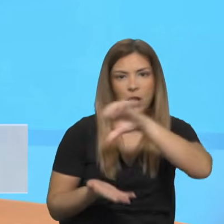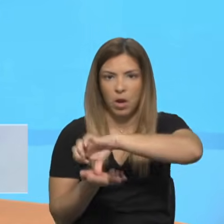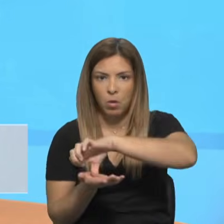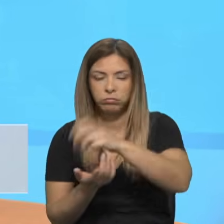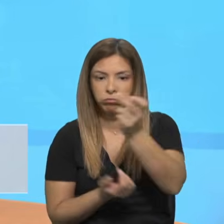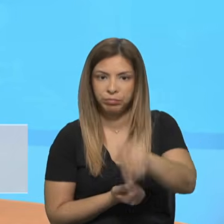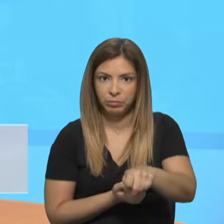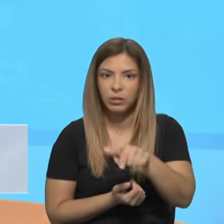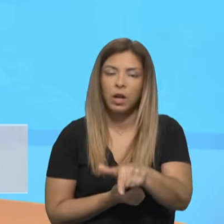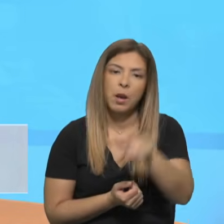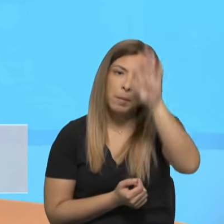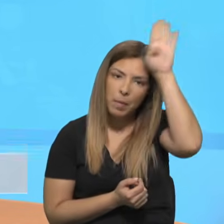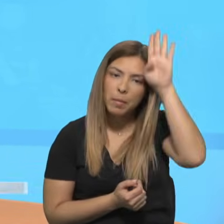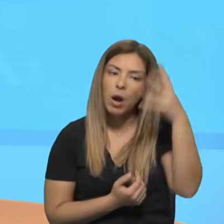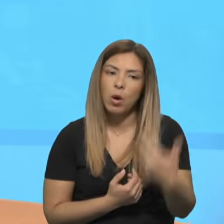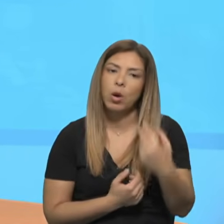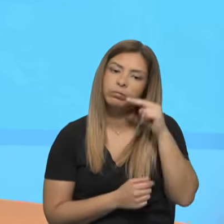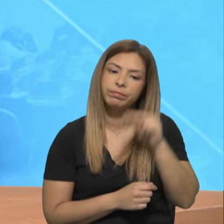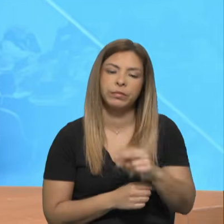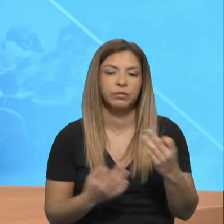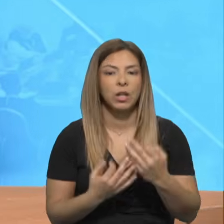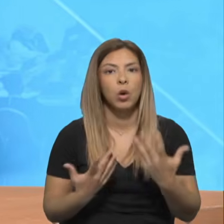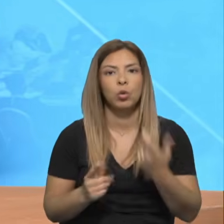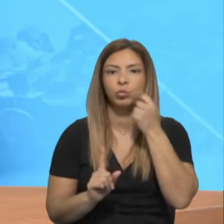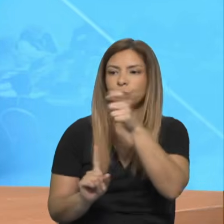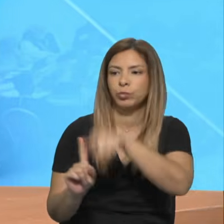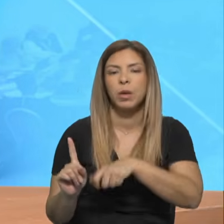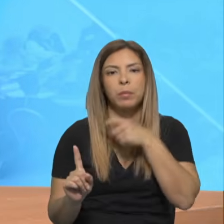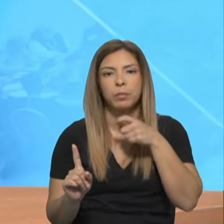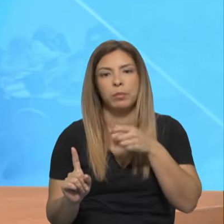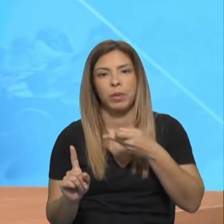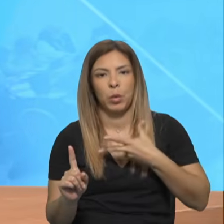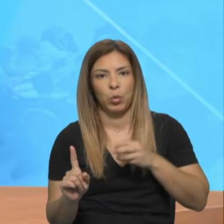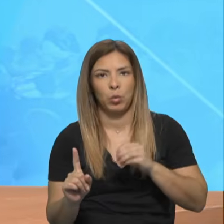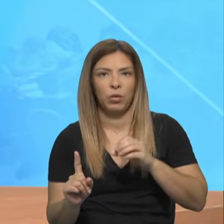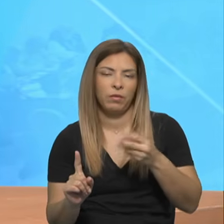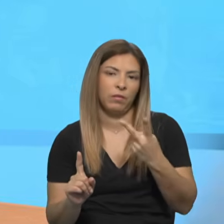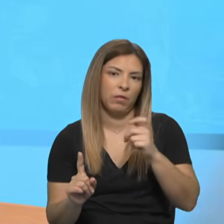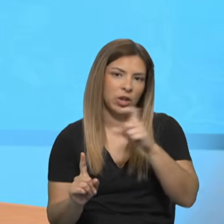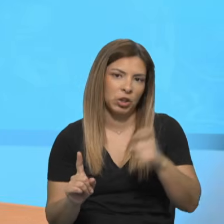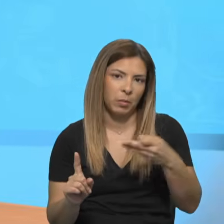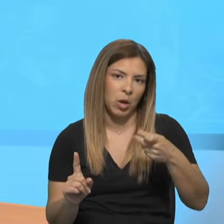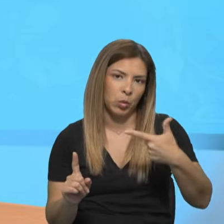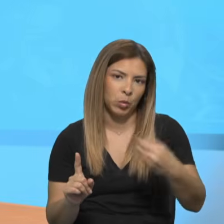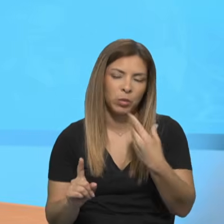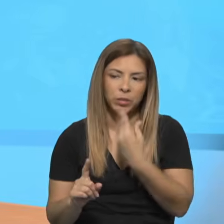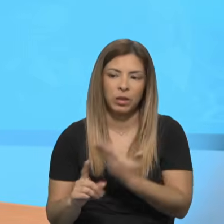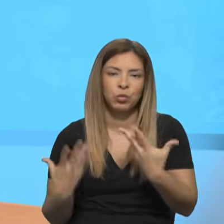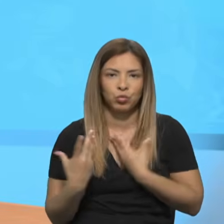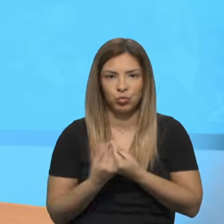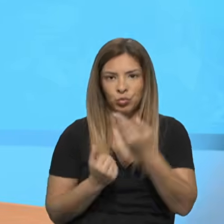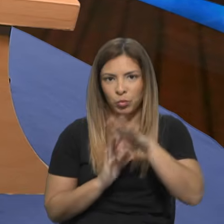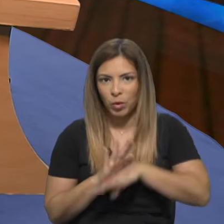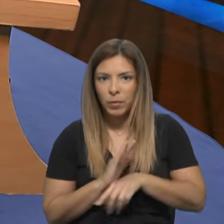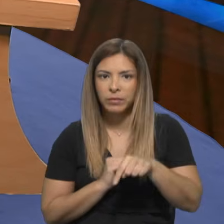o Papa também saudou e que agora analisamos com Pedro Vaz Pato. Cumprimento, muito boa tarde. Boa tarde. Muito obrigado por estar connosco.